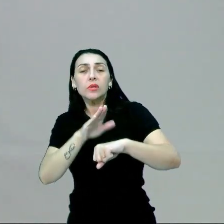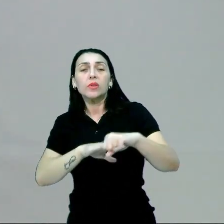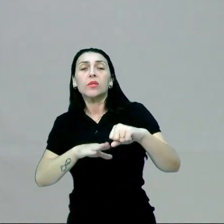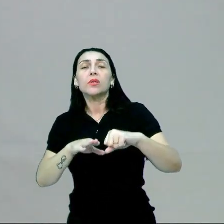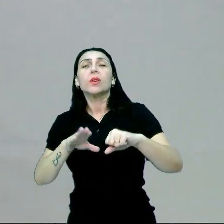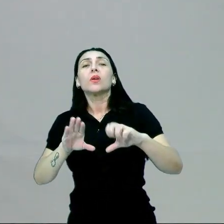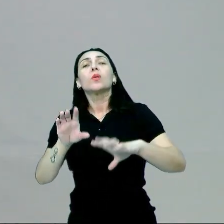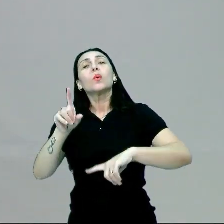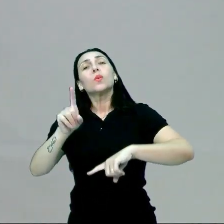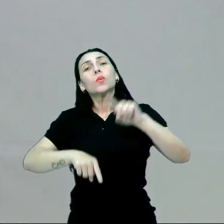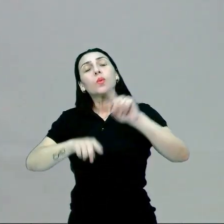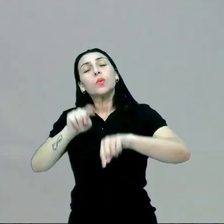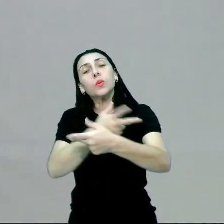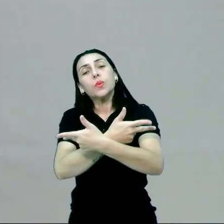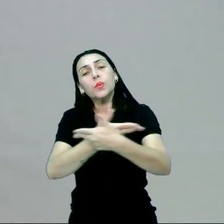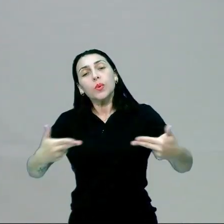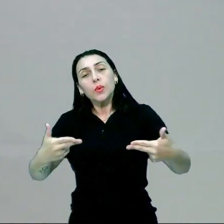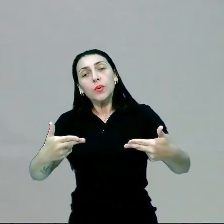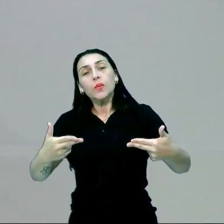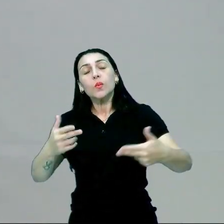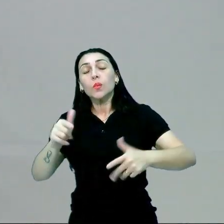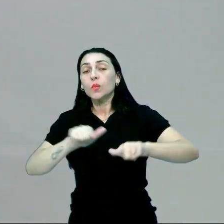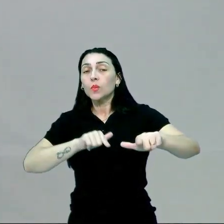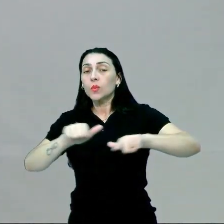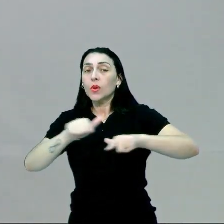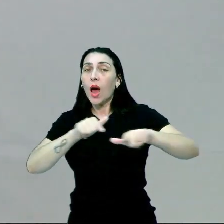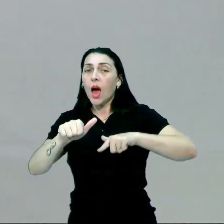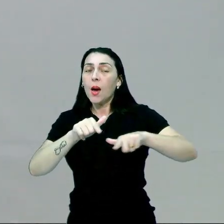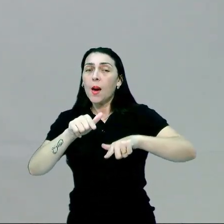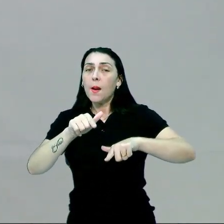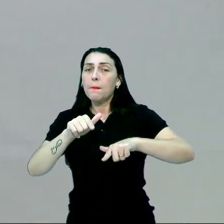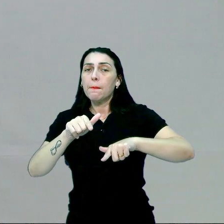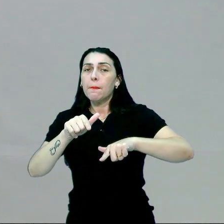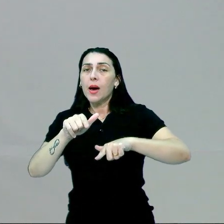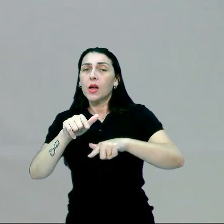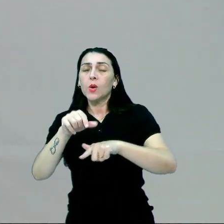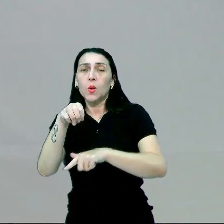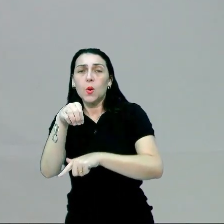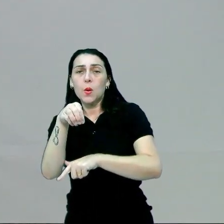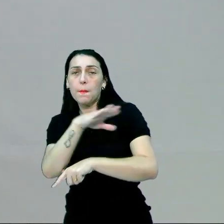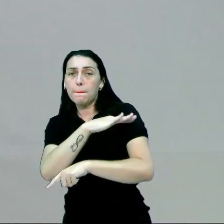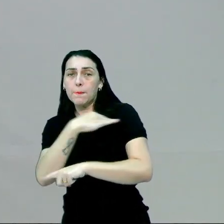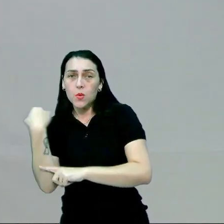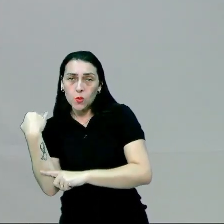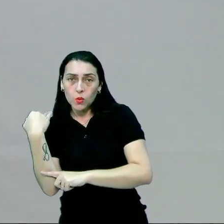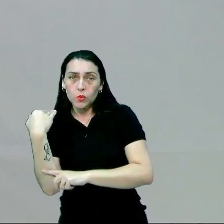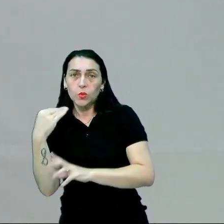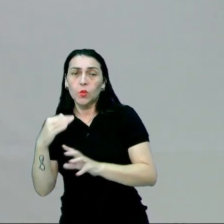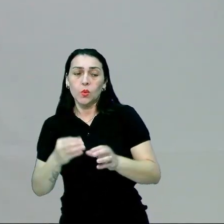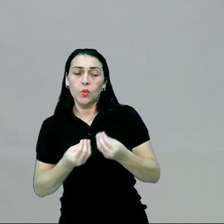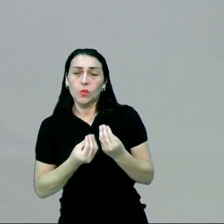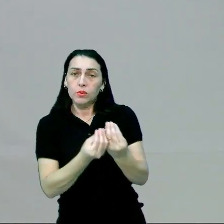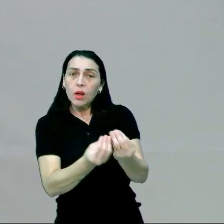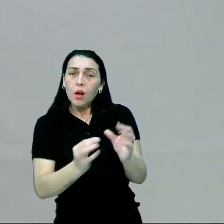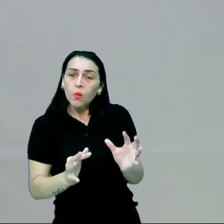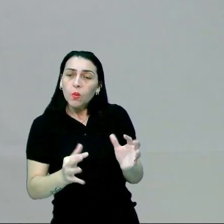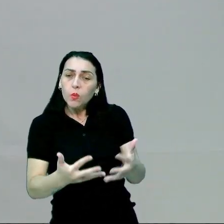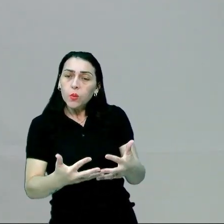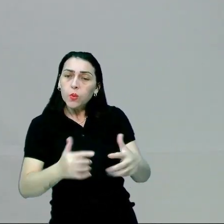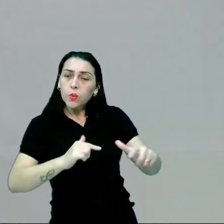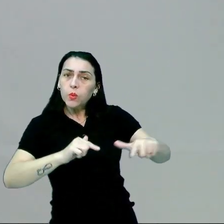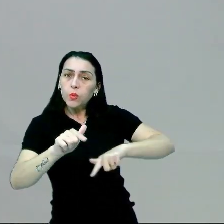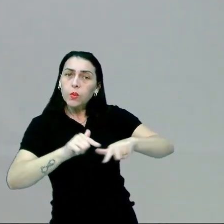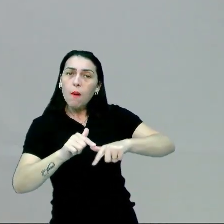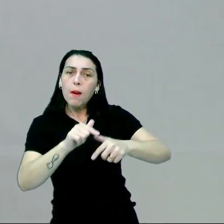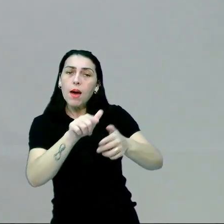disposição do trabalhador, ele vai chamar isso de trabalho morto. Né? Então, quando eu coloco um trator na mão de alguém que vai arar a